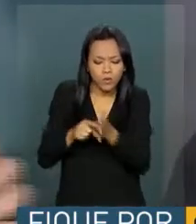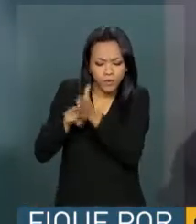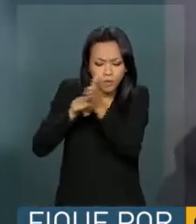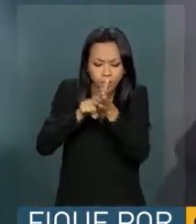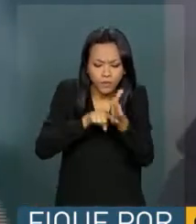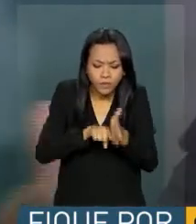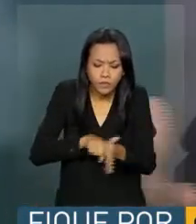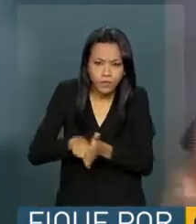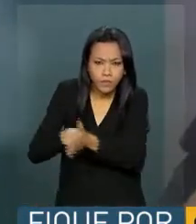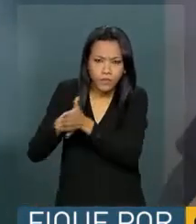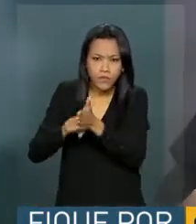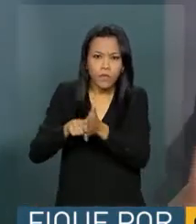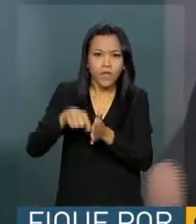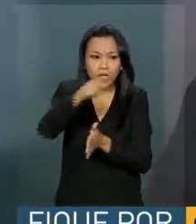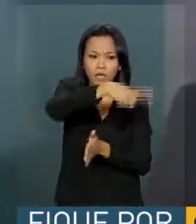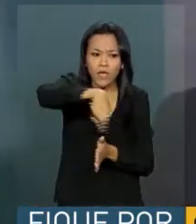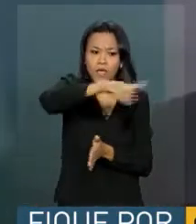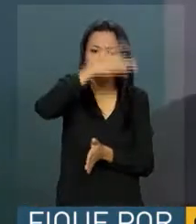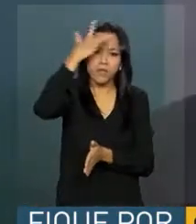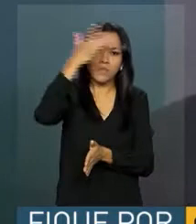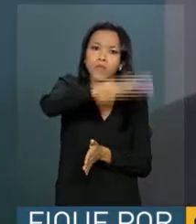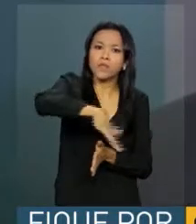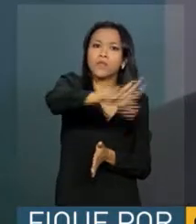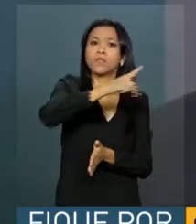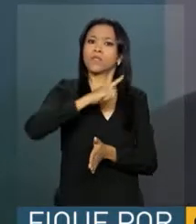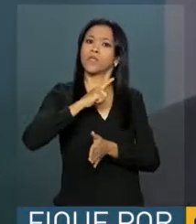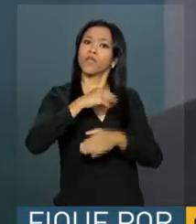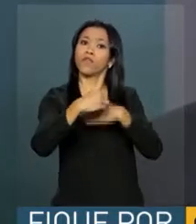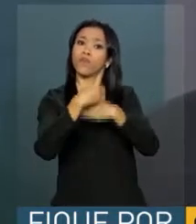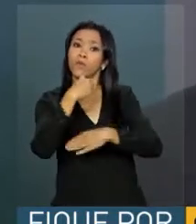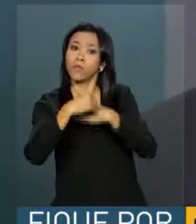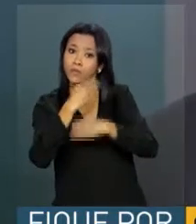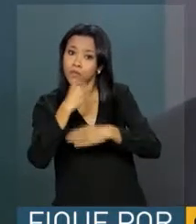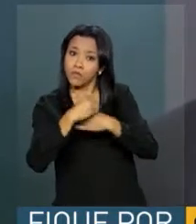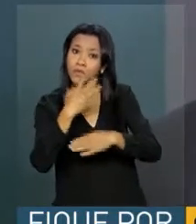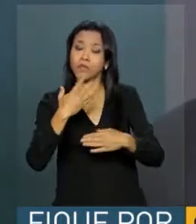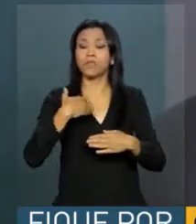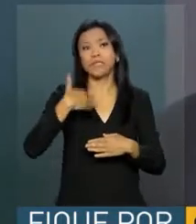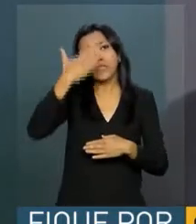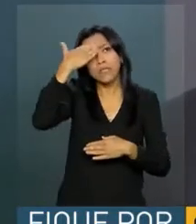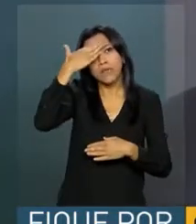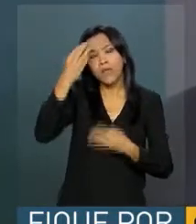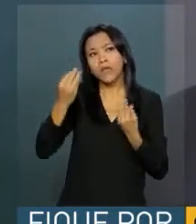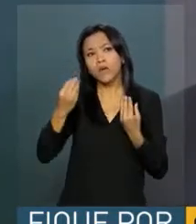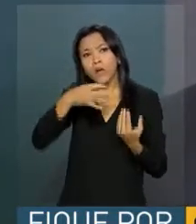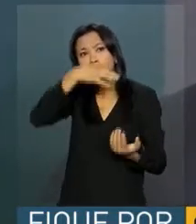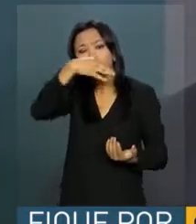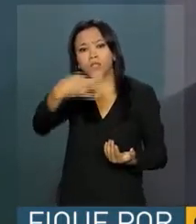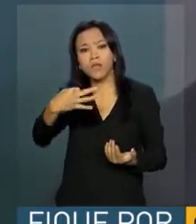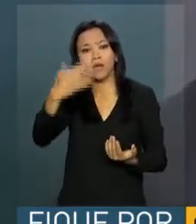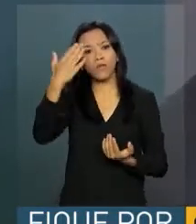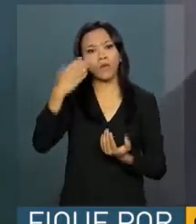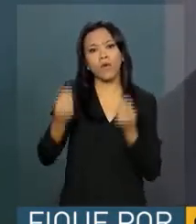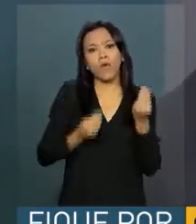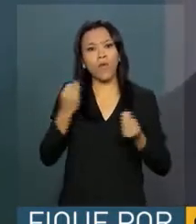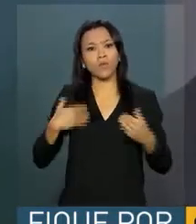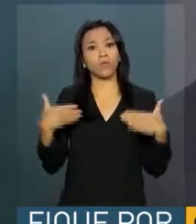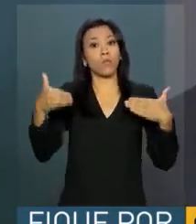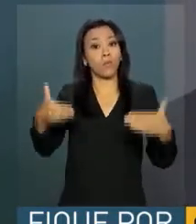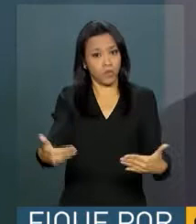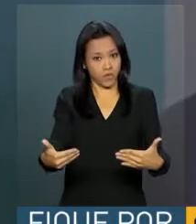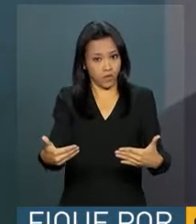para que, inclusive, a população possa ter a informação e poder se posicionar a respeito. Nós precisamos saber